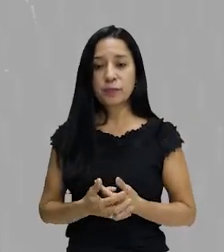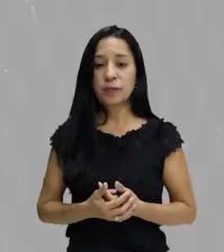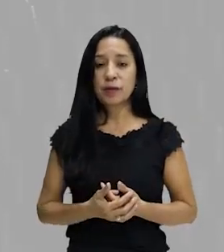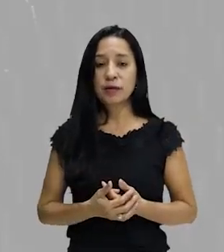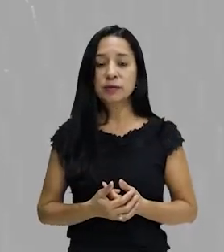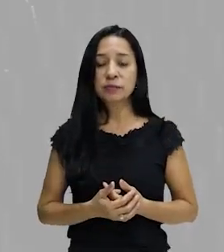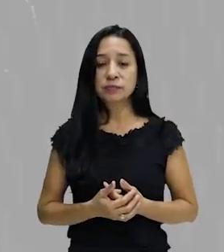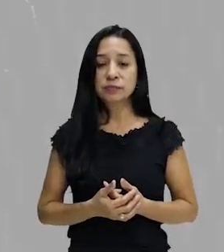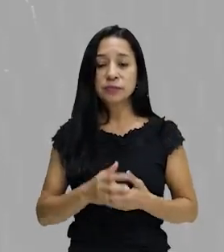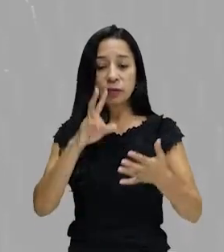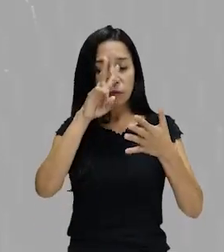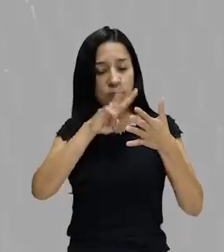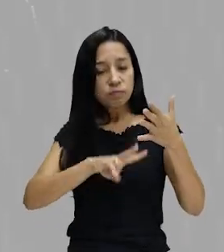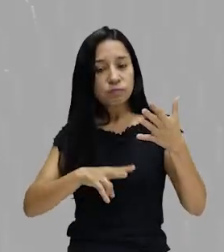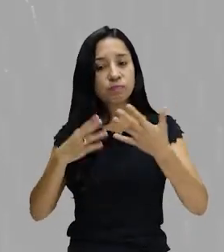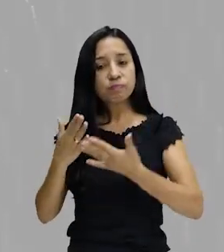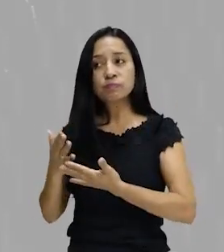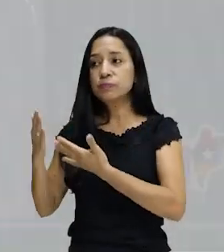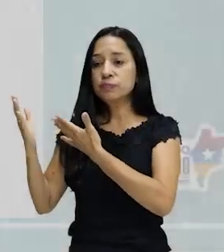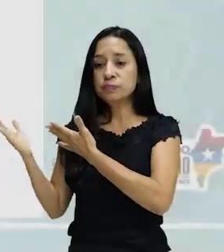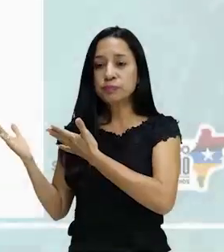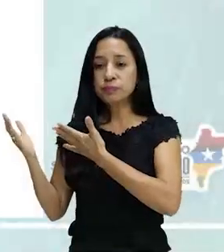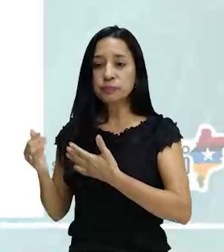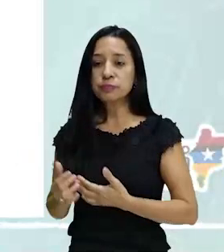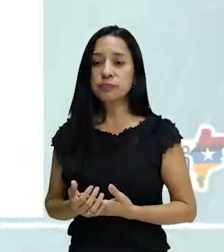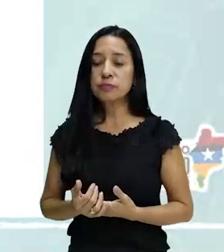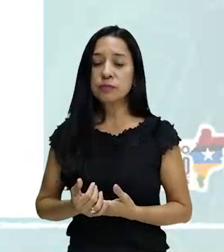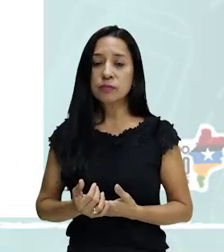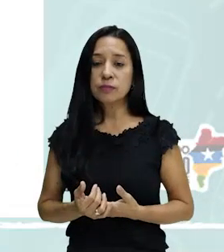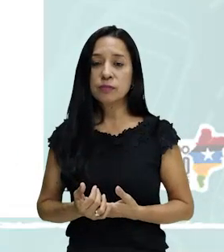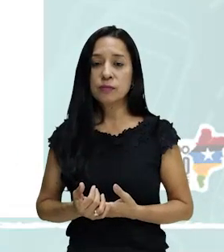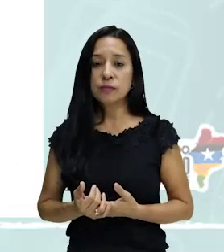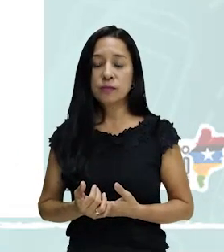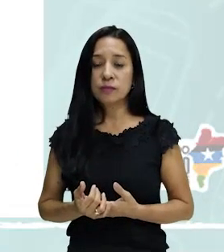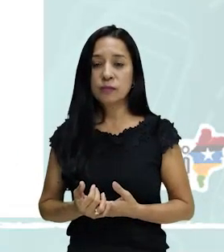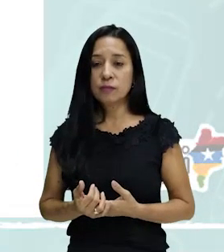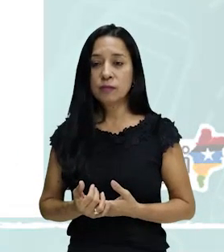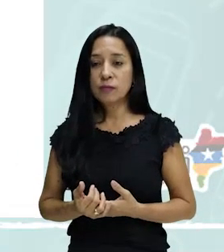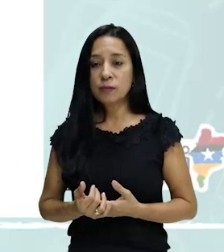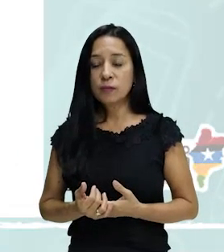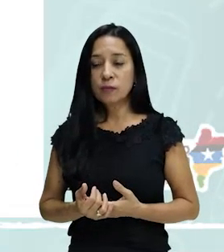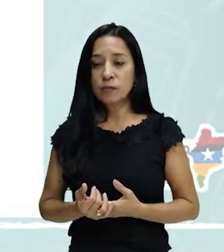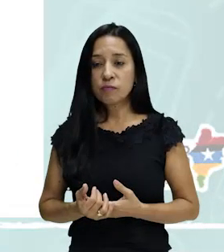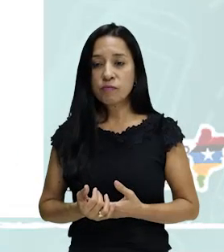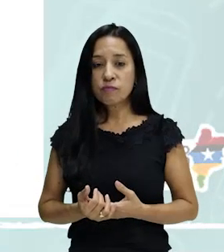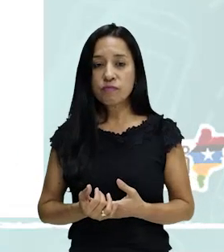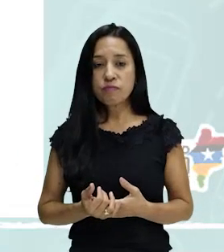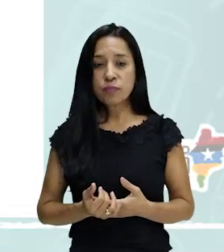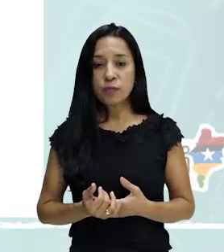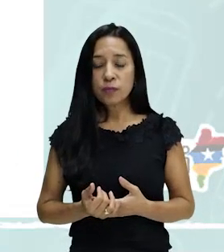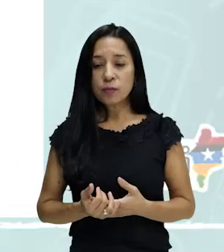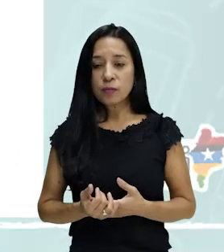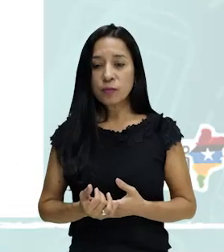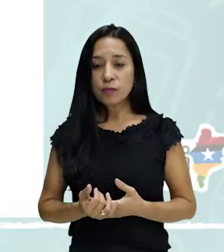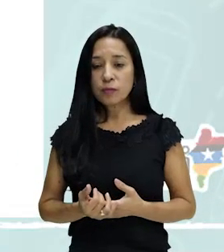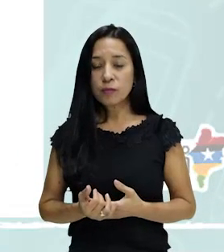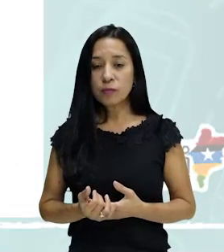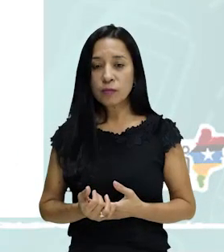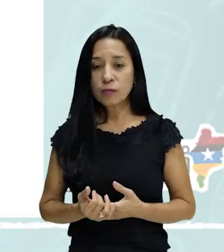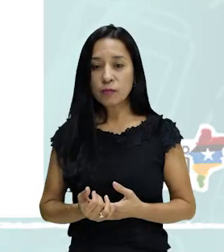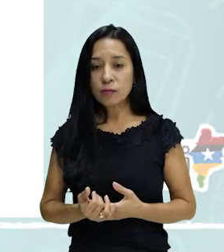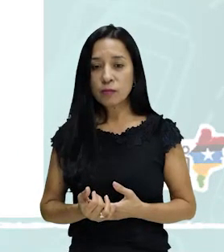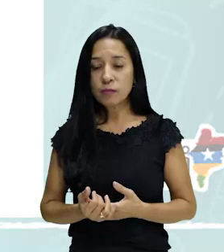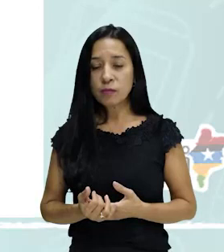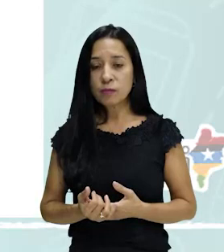2. Questão 2 diz o seguinte: o batistaca é o dispositivo muito utilizado na fase inicial de